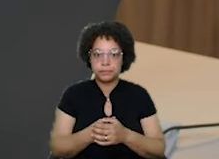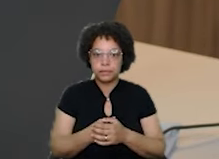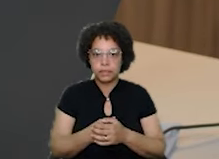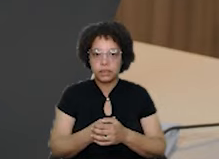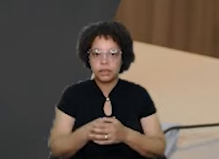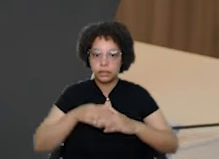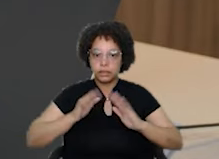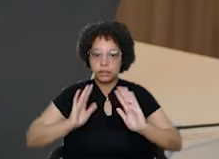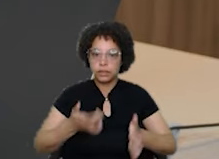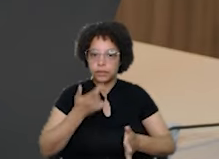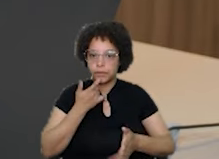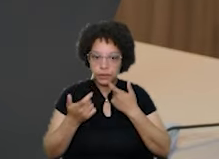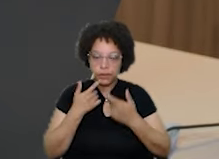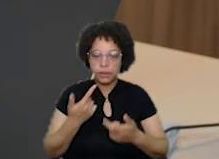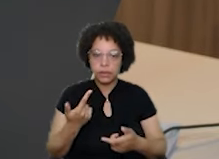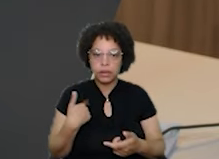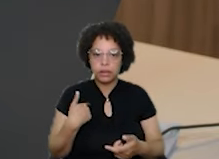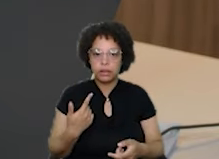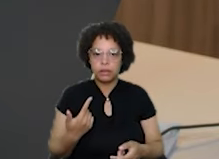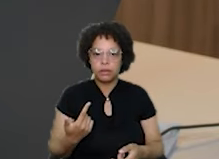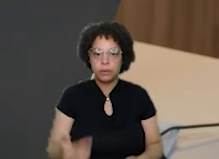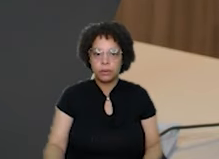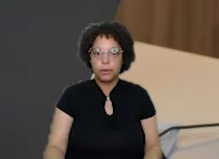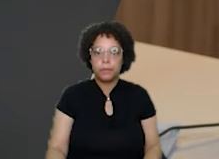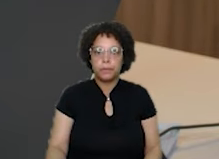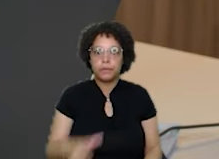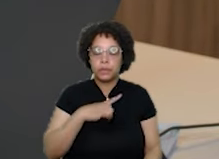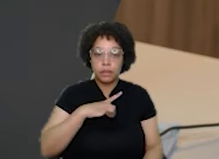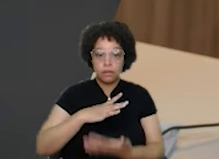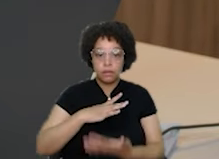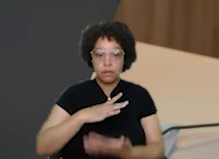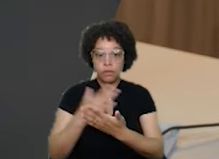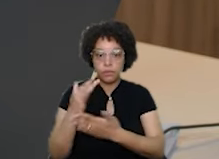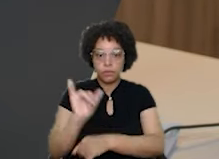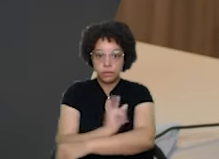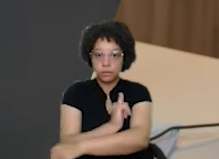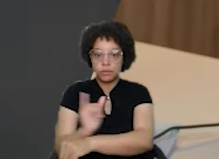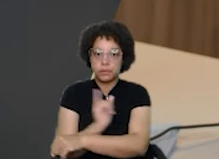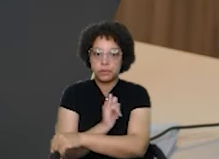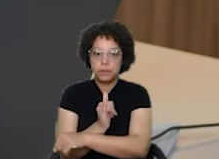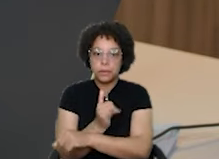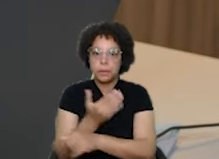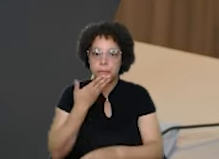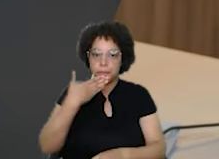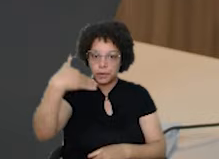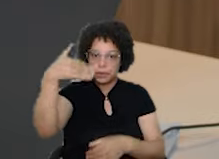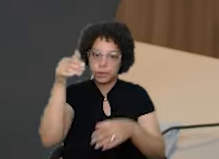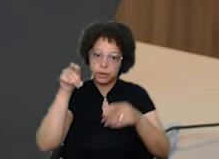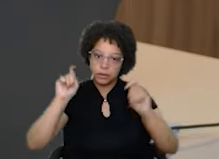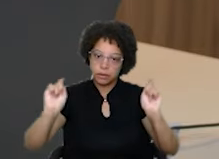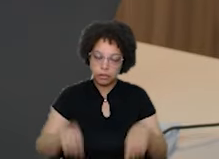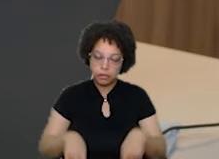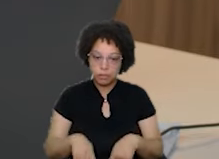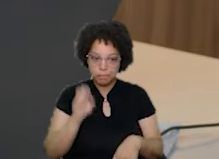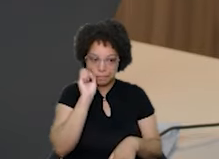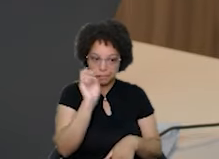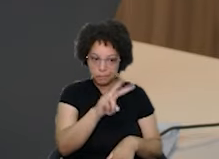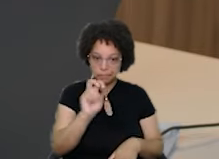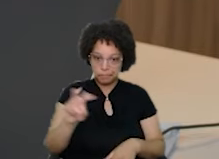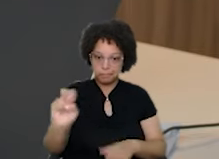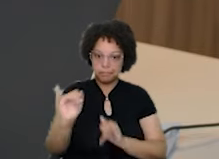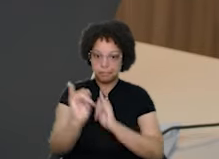falou do Google meu negócio então tem algumas estratégias digamos assim para melhorar a visil a a